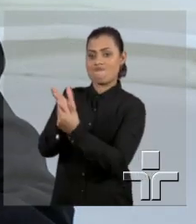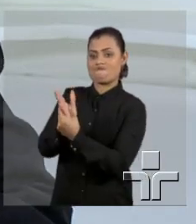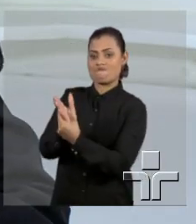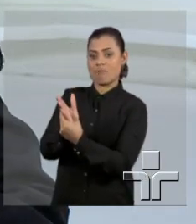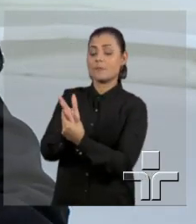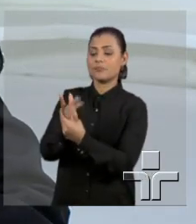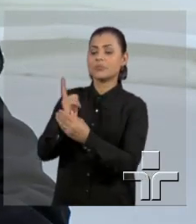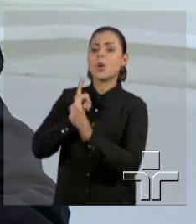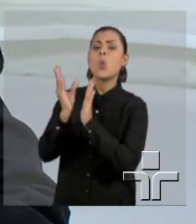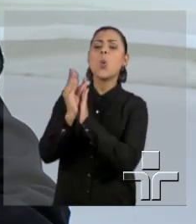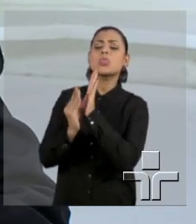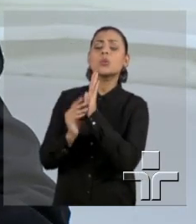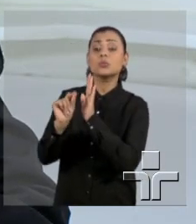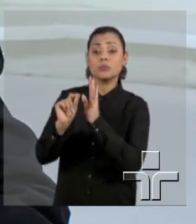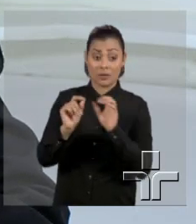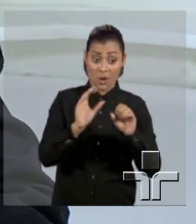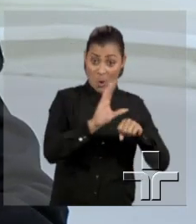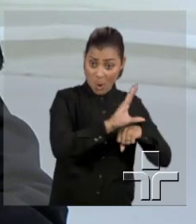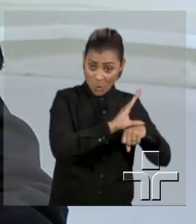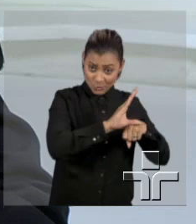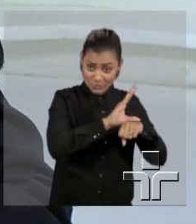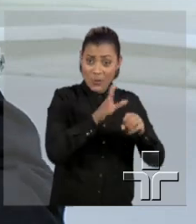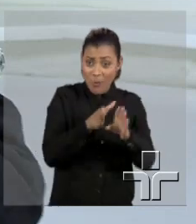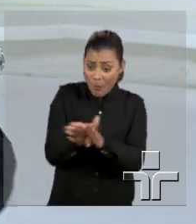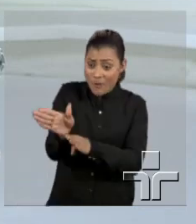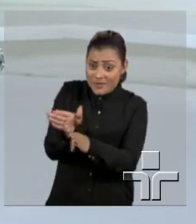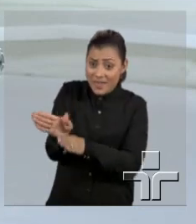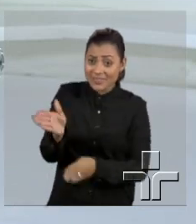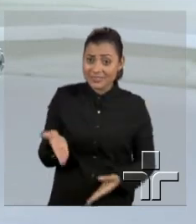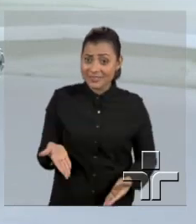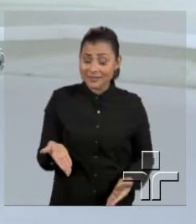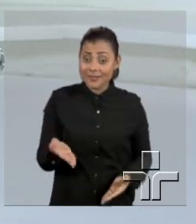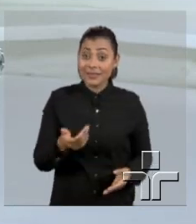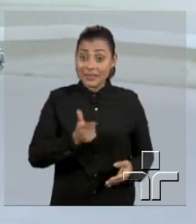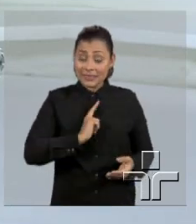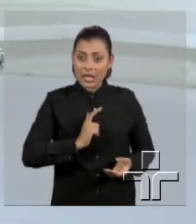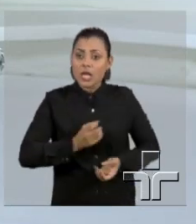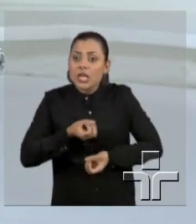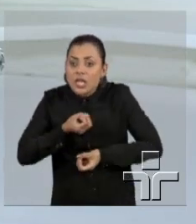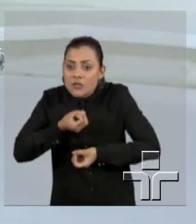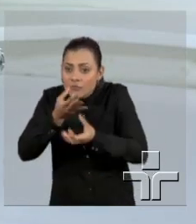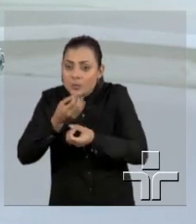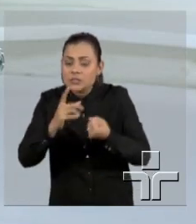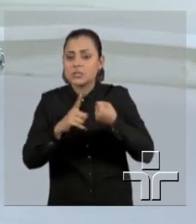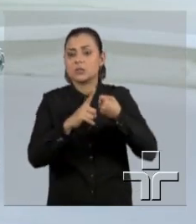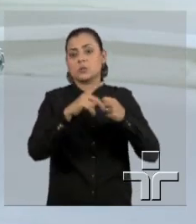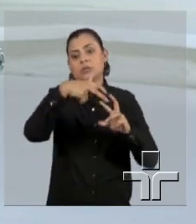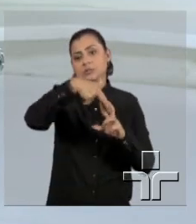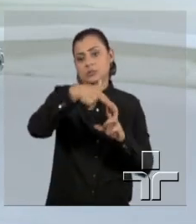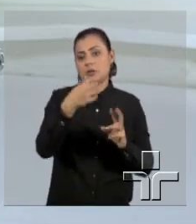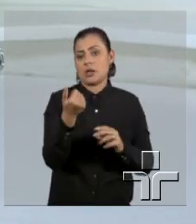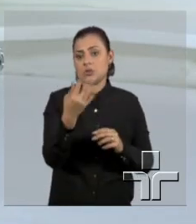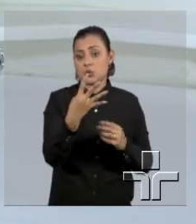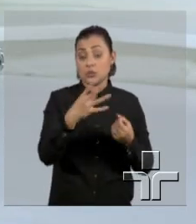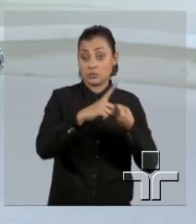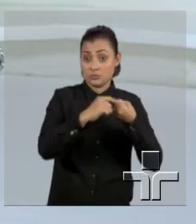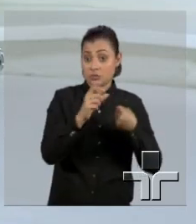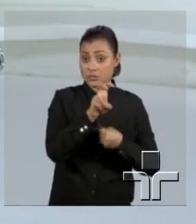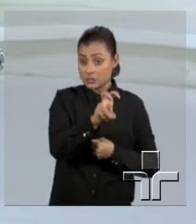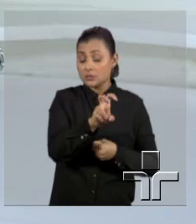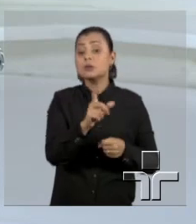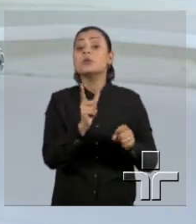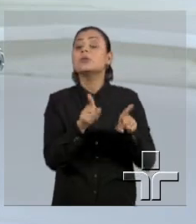processo. A Constituição chega a dizer, é livre o acesso à informação, ali no inciso 14 do artigo 5º, garantindo-se,